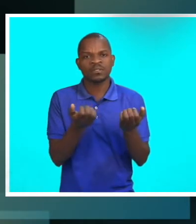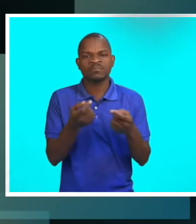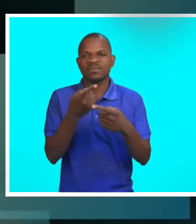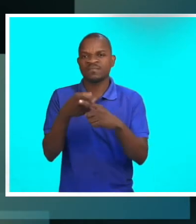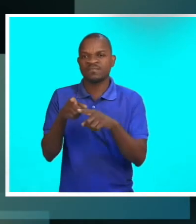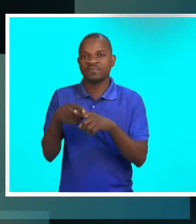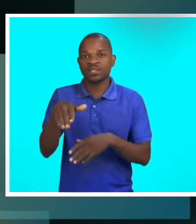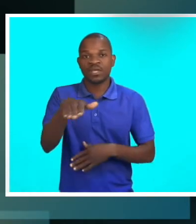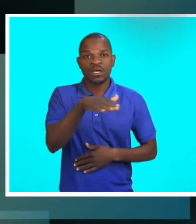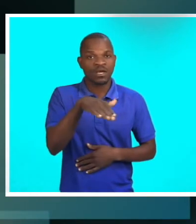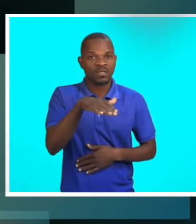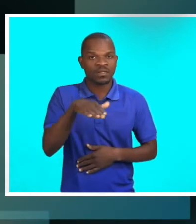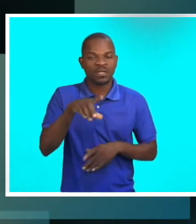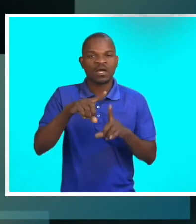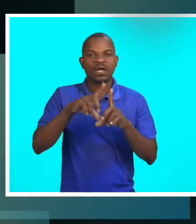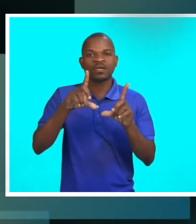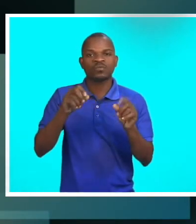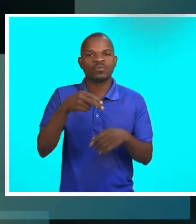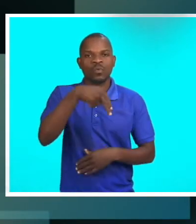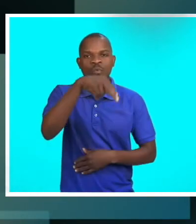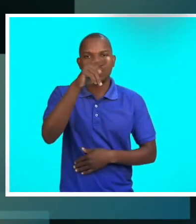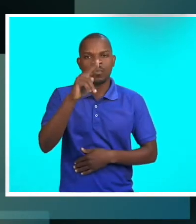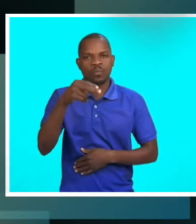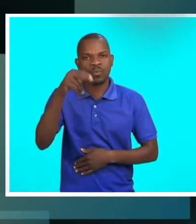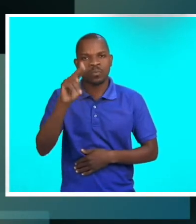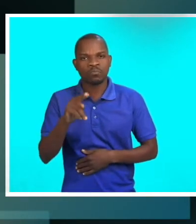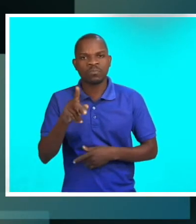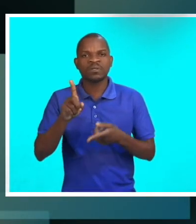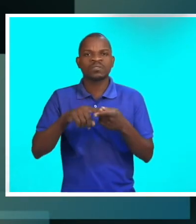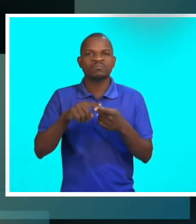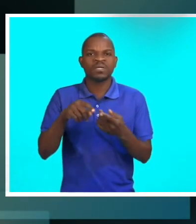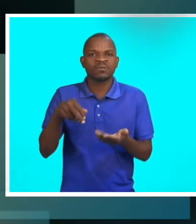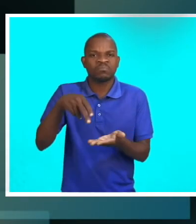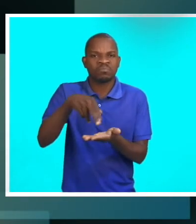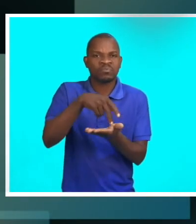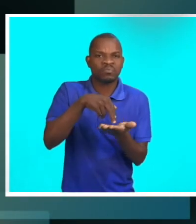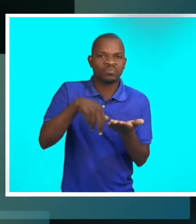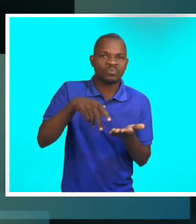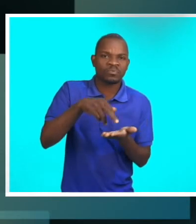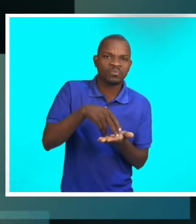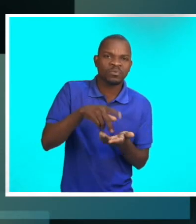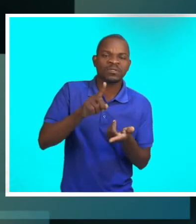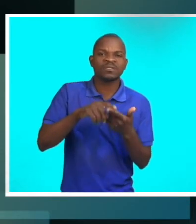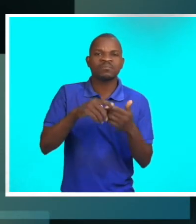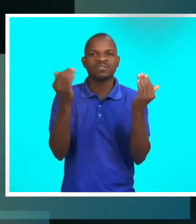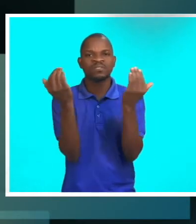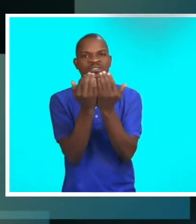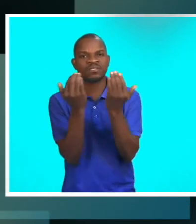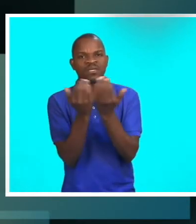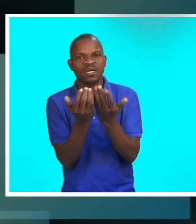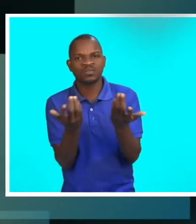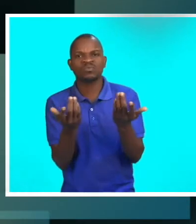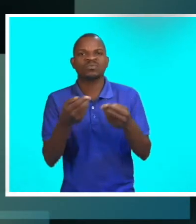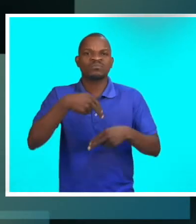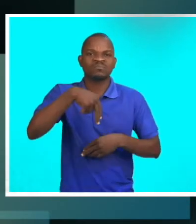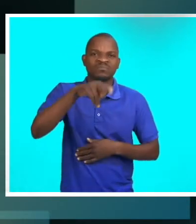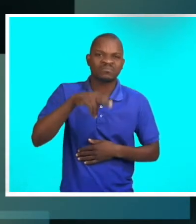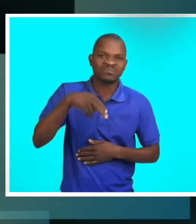áreas de formação artística que elas têm, dança, teatro, circo, artes plásticas,